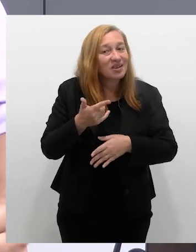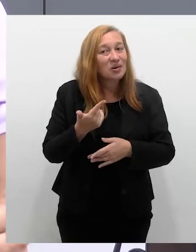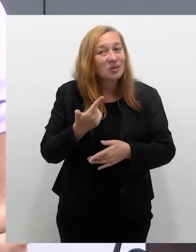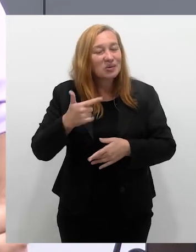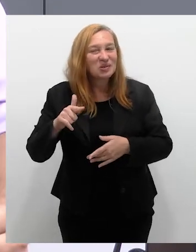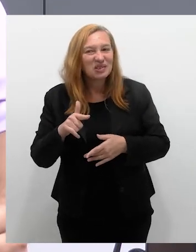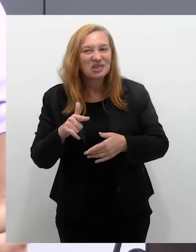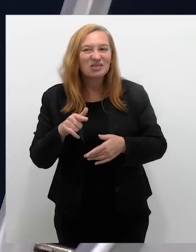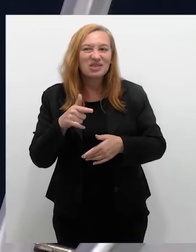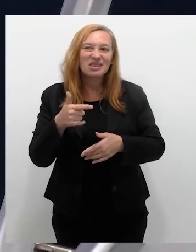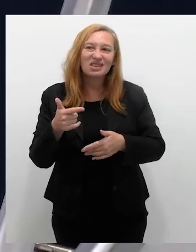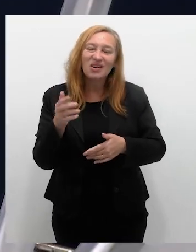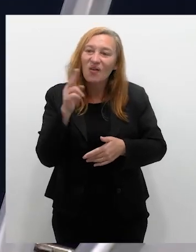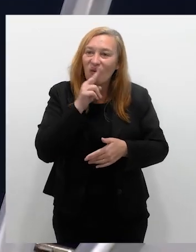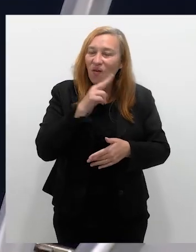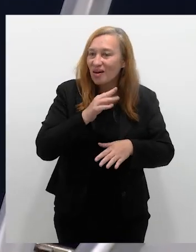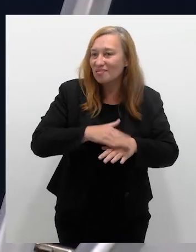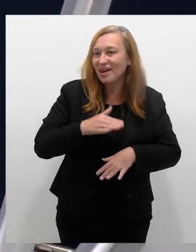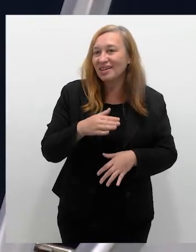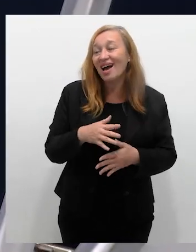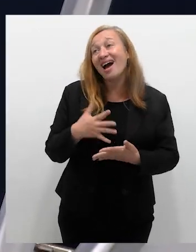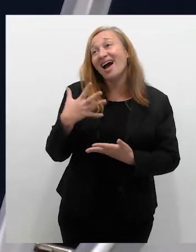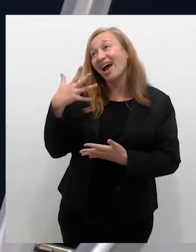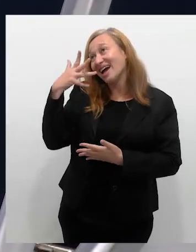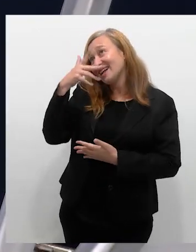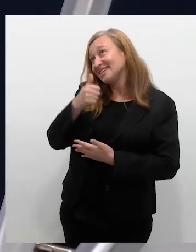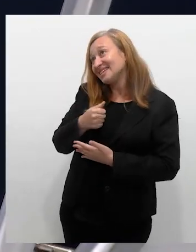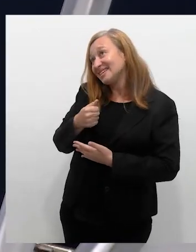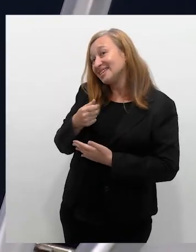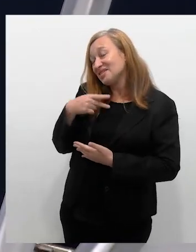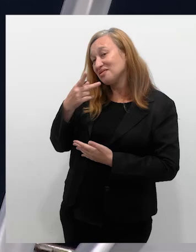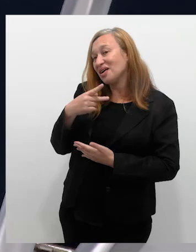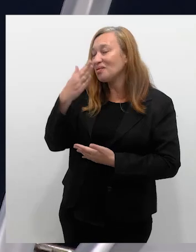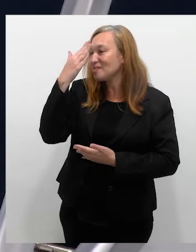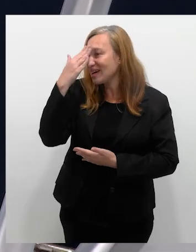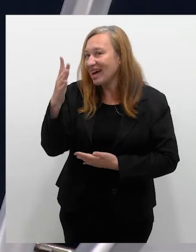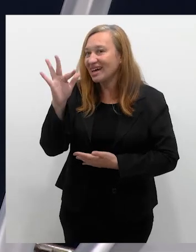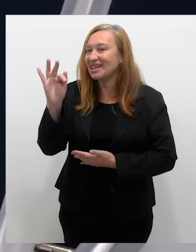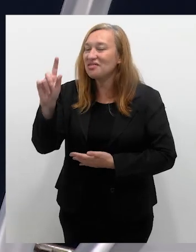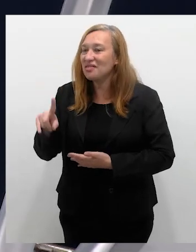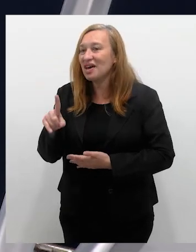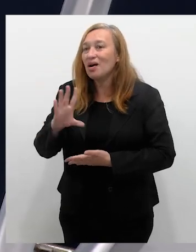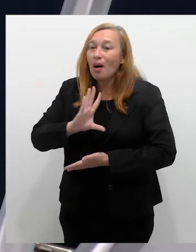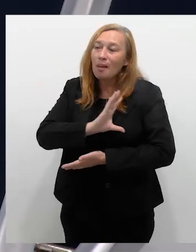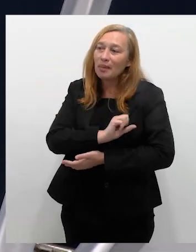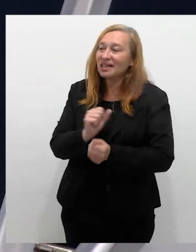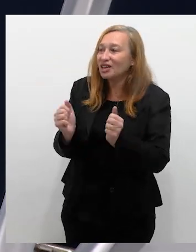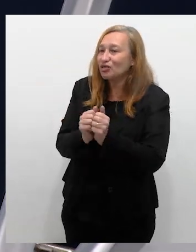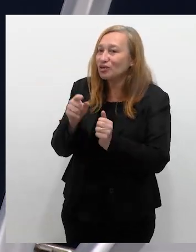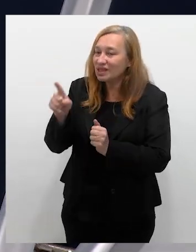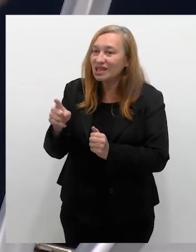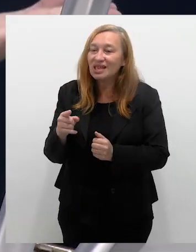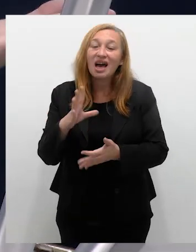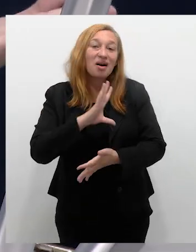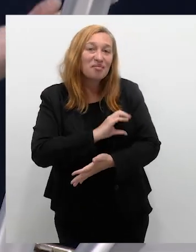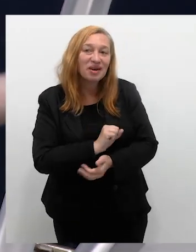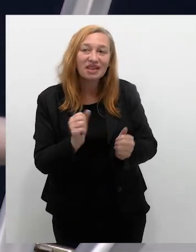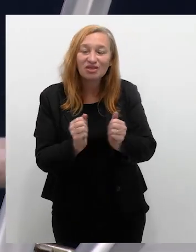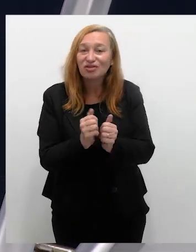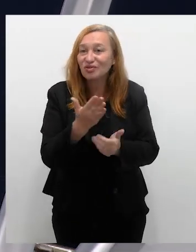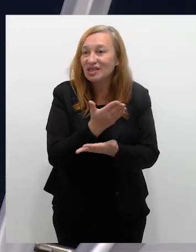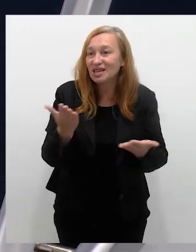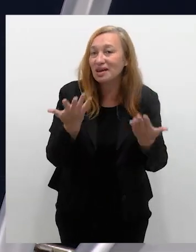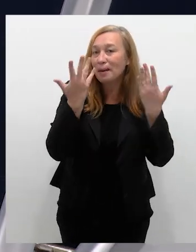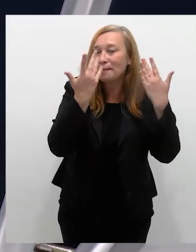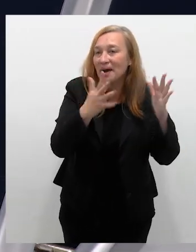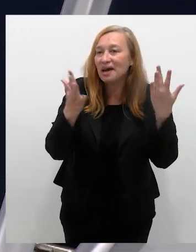Amém. O resto você corre atrás. Ai, gente, que palavras lindas. Obrigada, Fê. Eu amei estar aqui com você, amei estar aqui com